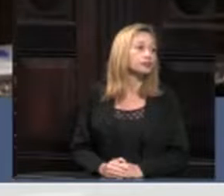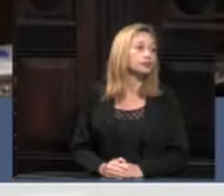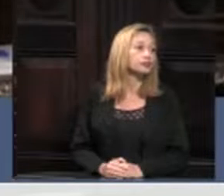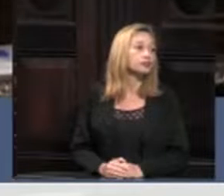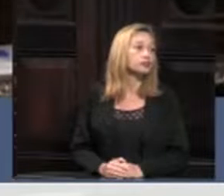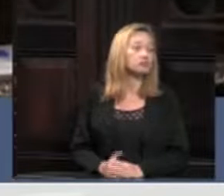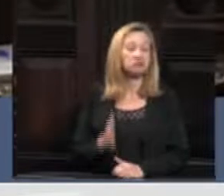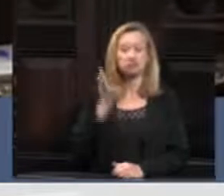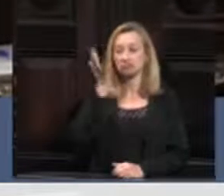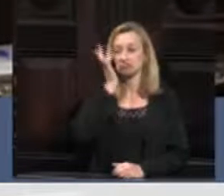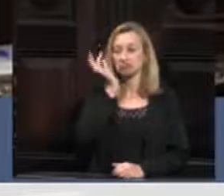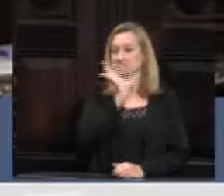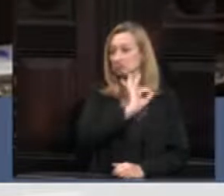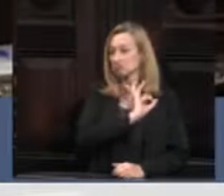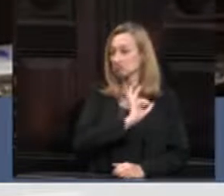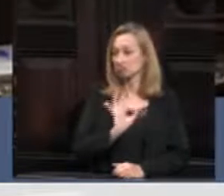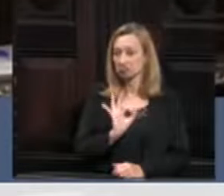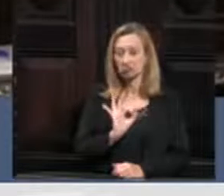não sei